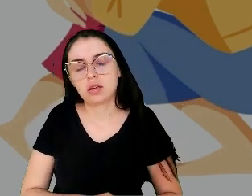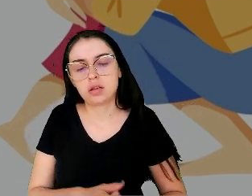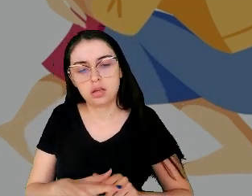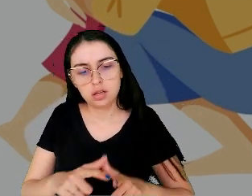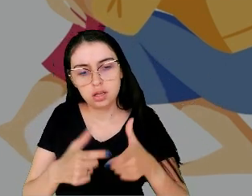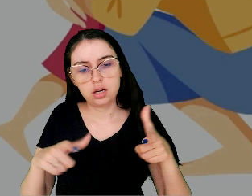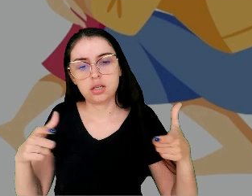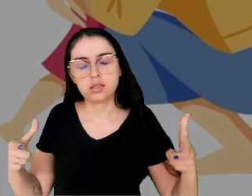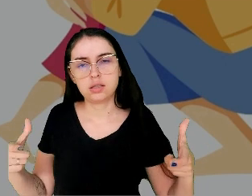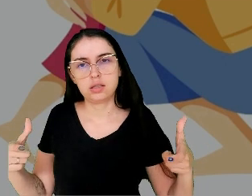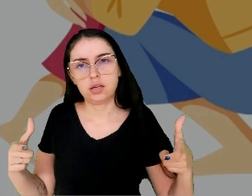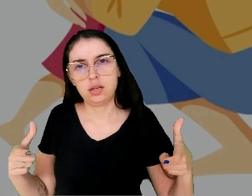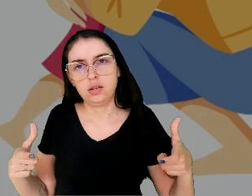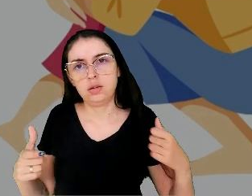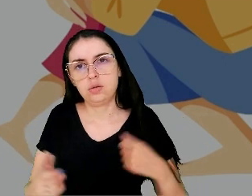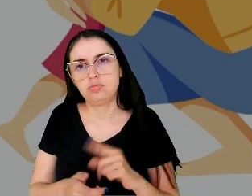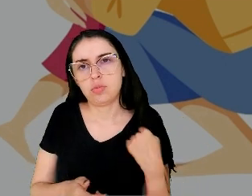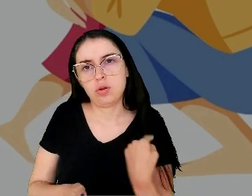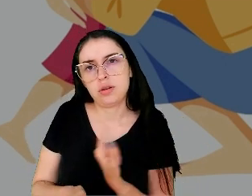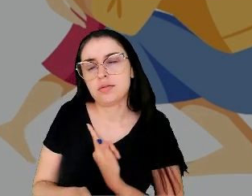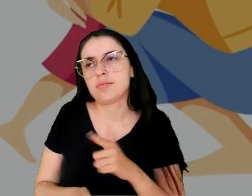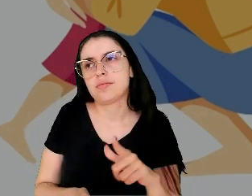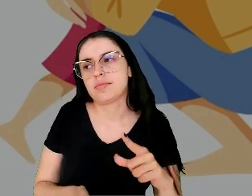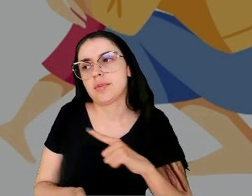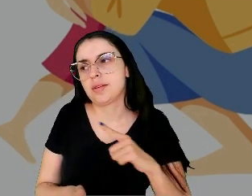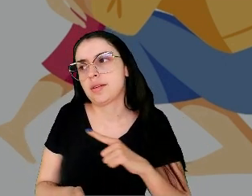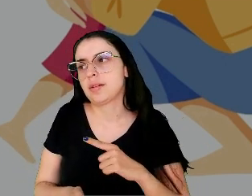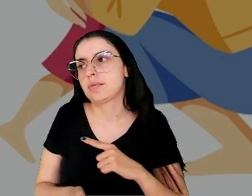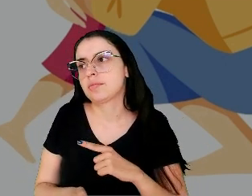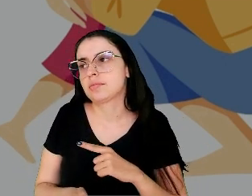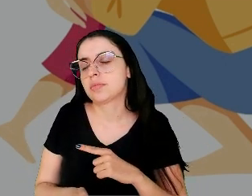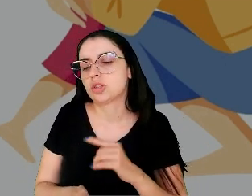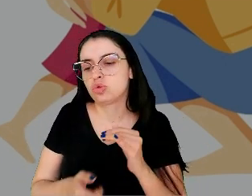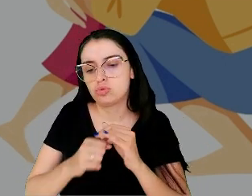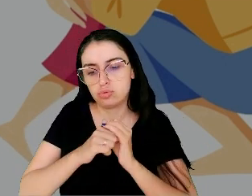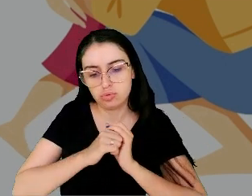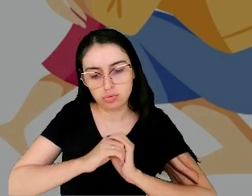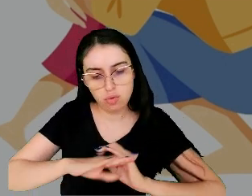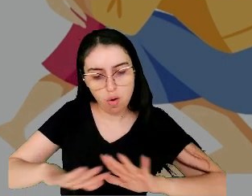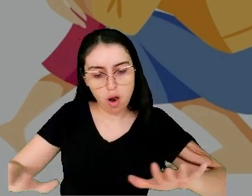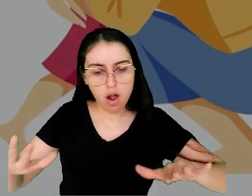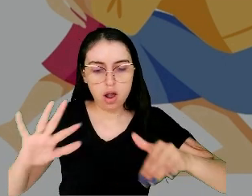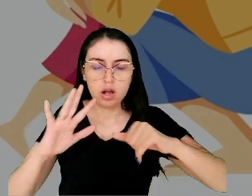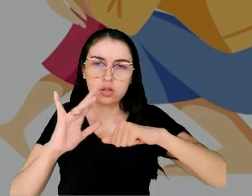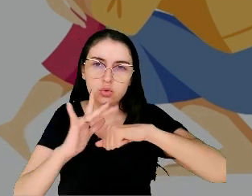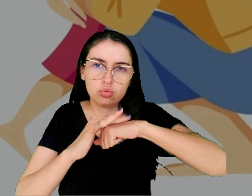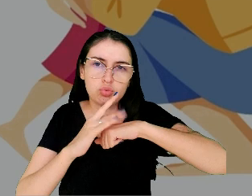dessa forma, nós teremos o derramamento contínuo